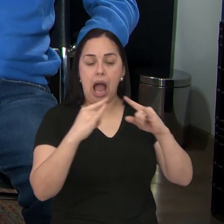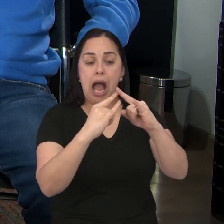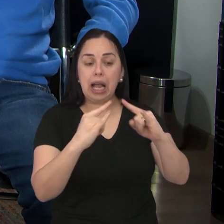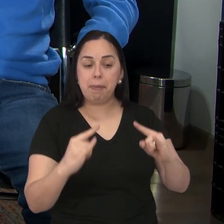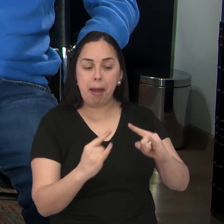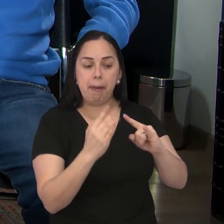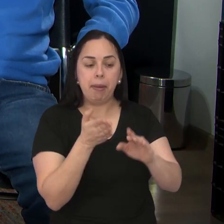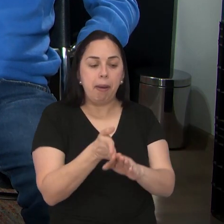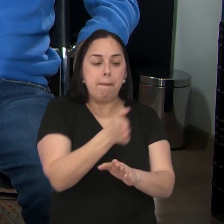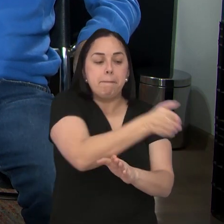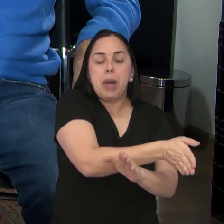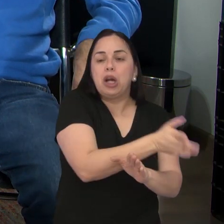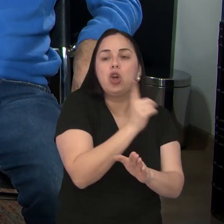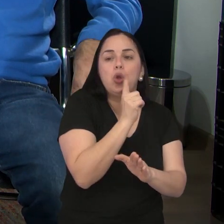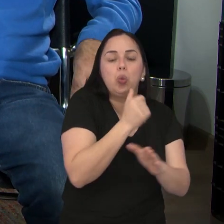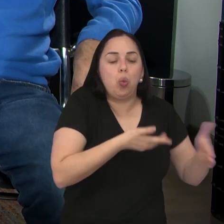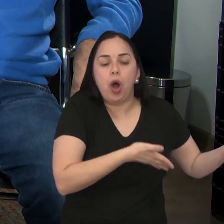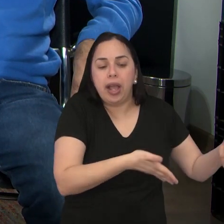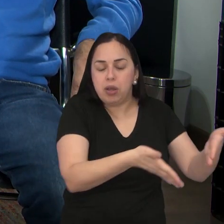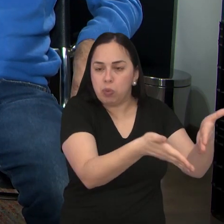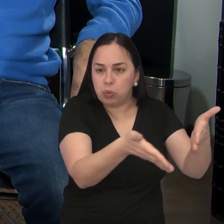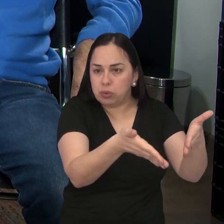rio. Vou pegar o caso de um